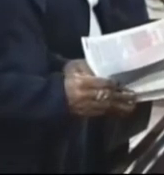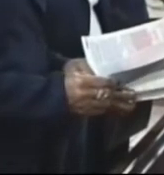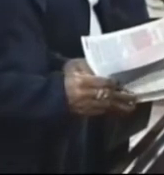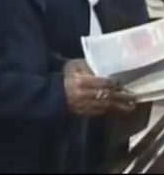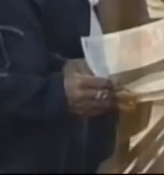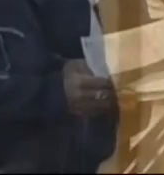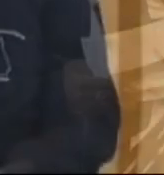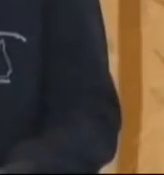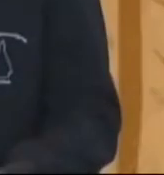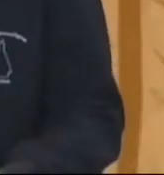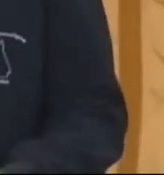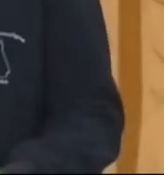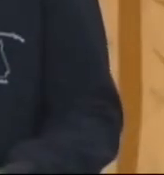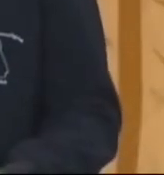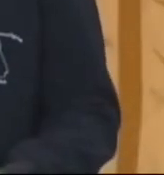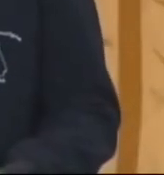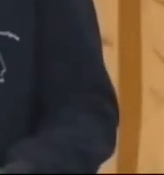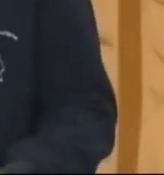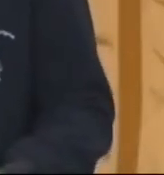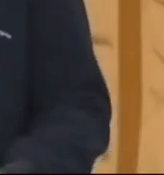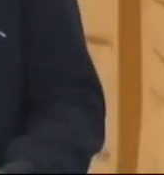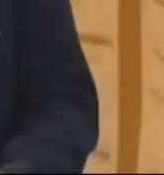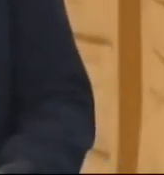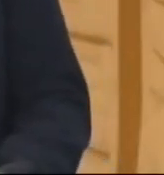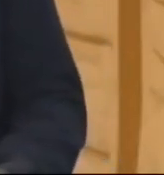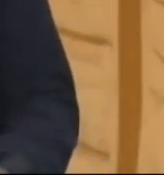Deus. O anjo do Senhor vem